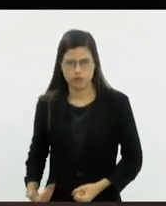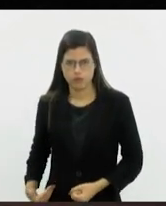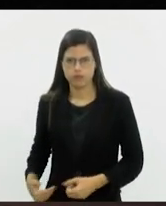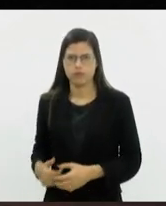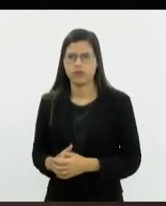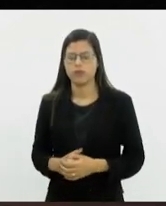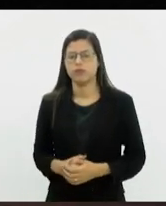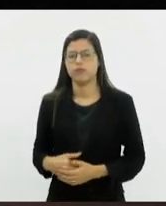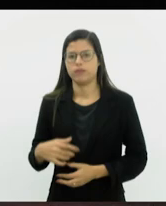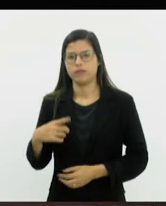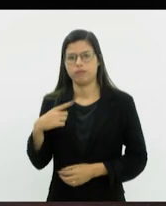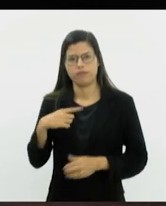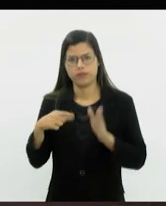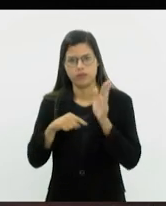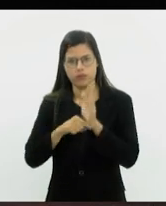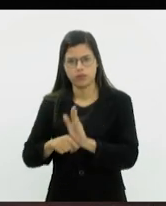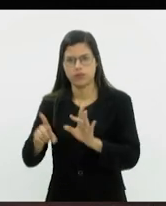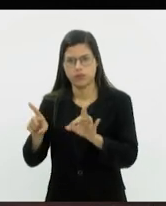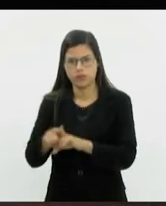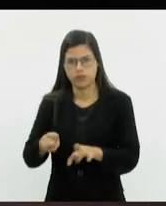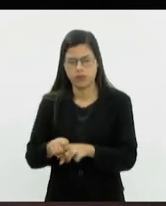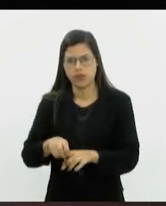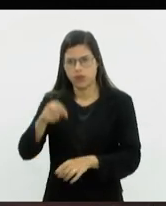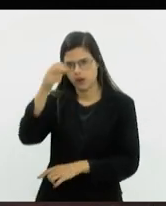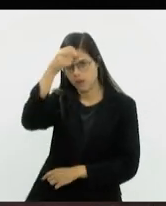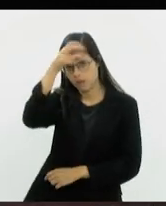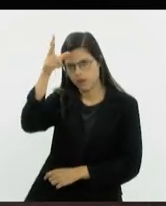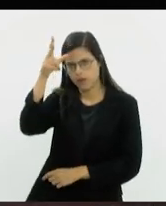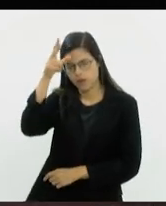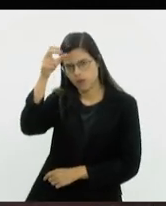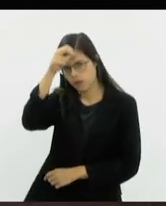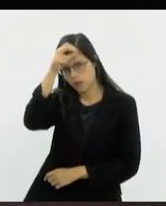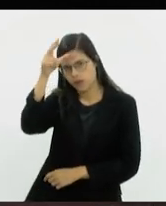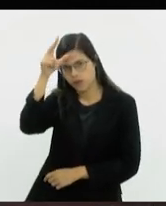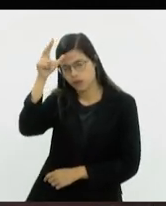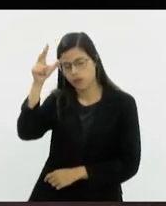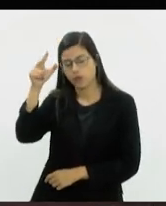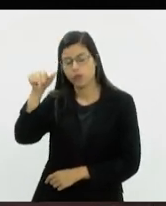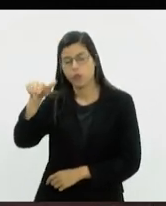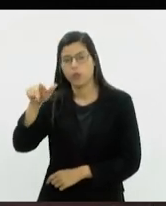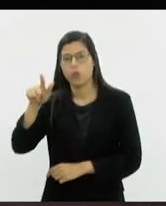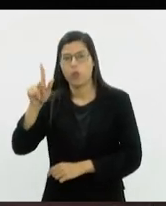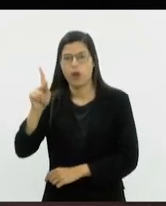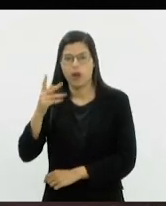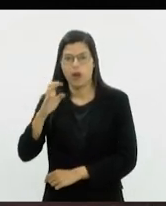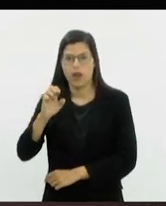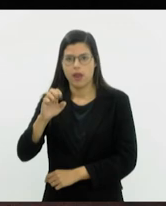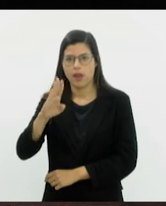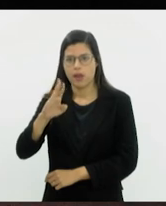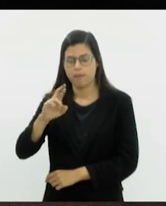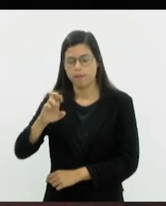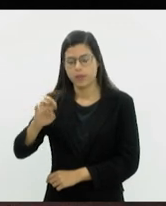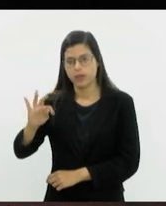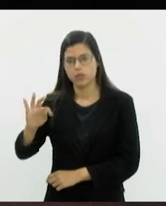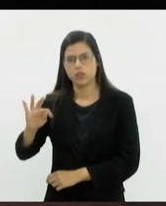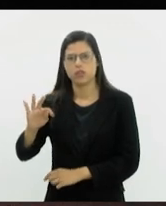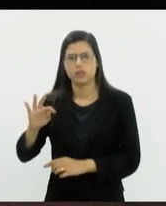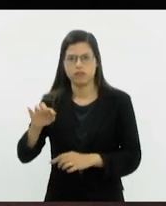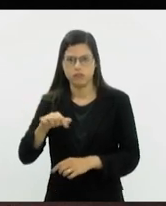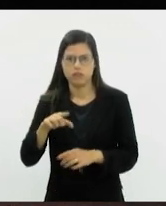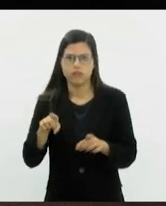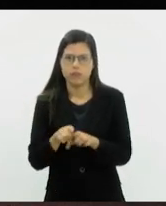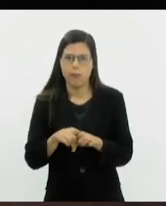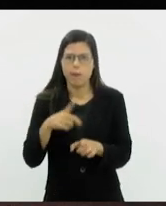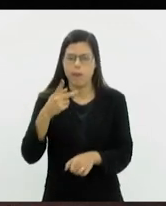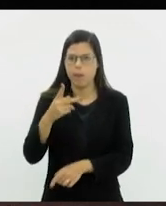Tivemos a contribuição também da prefeitura, o prefeito Elbert, com a questão do PROEIS, que deu, colocamos